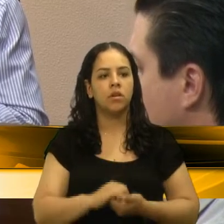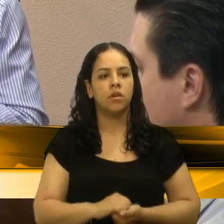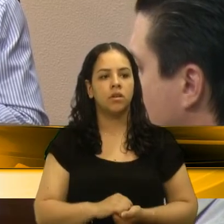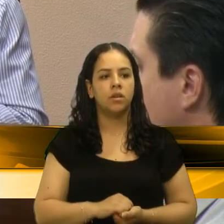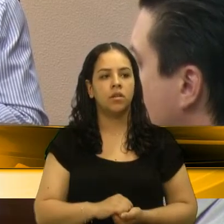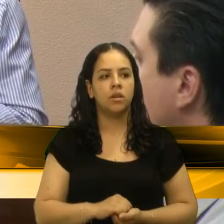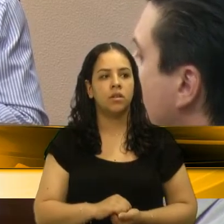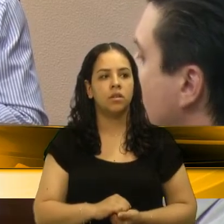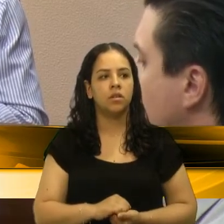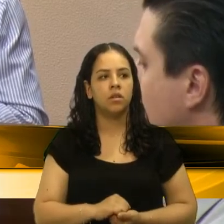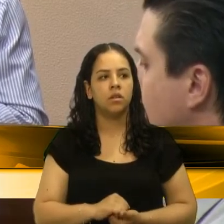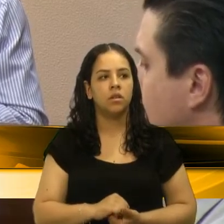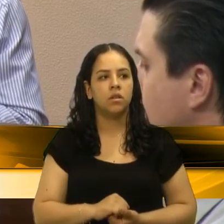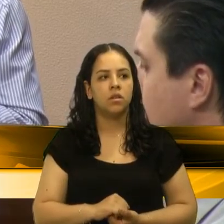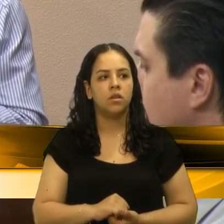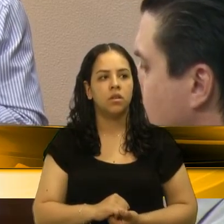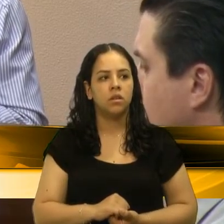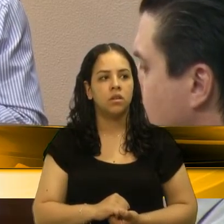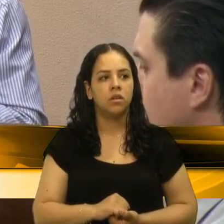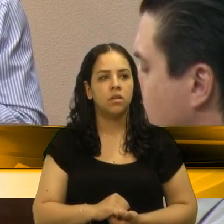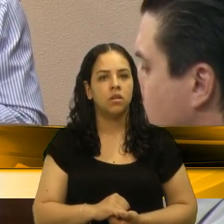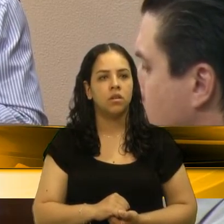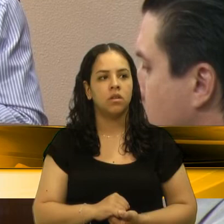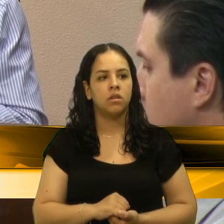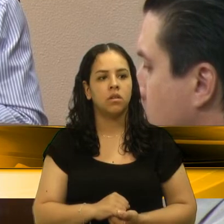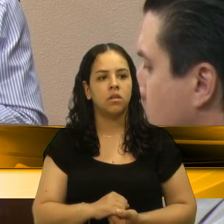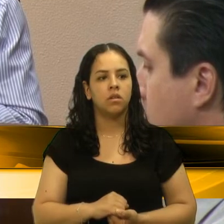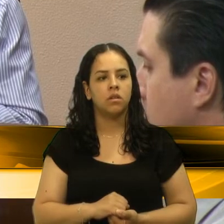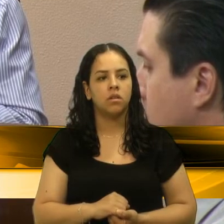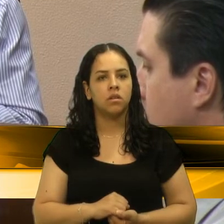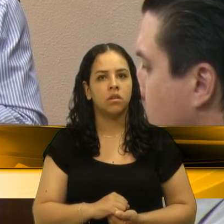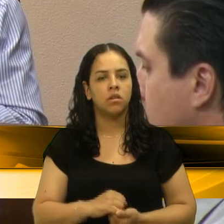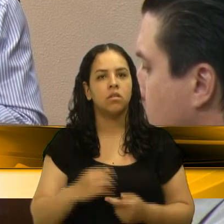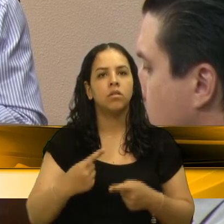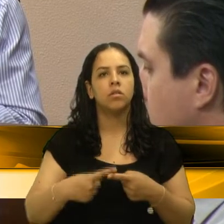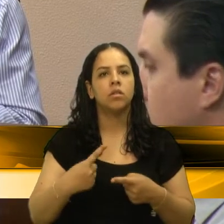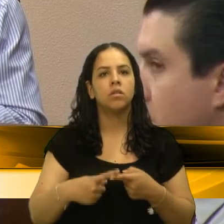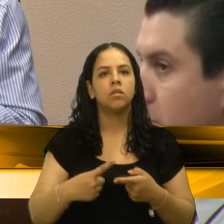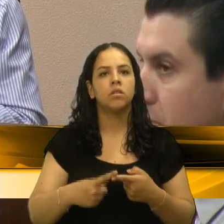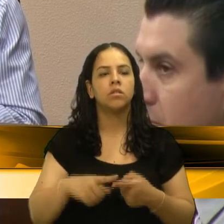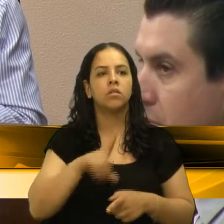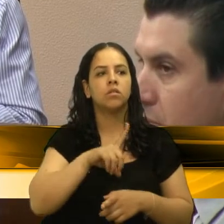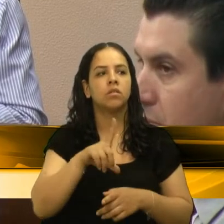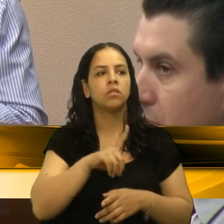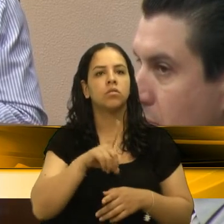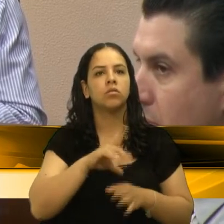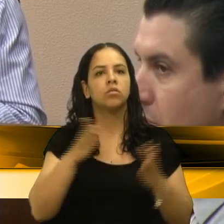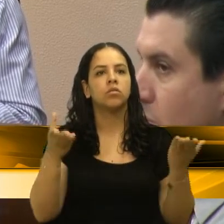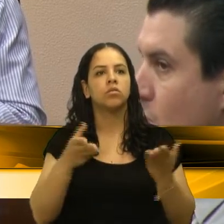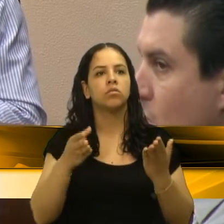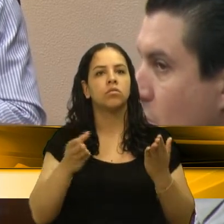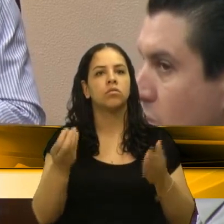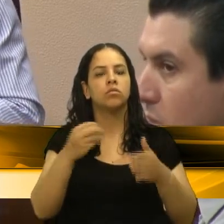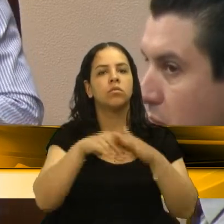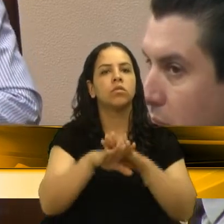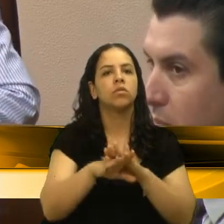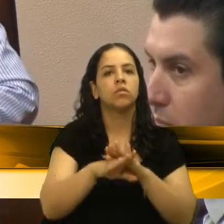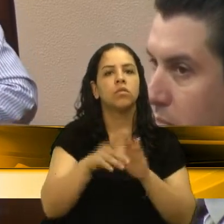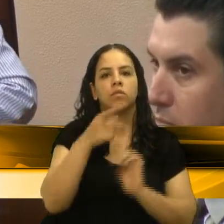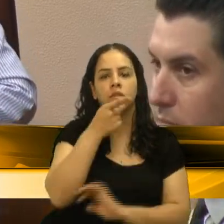aportado na denúncia, que é o 19.736, que é um decreto já revogado. Estamos falando do